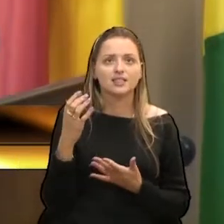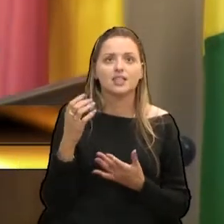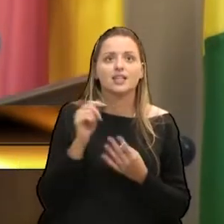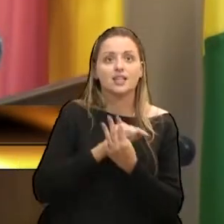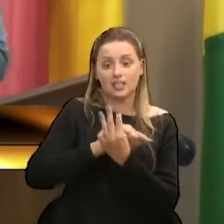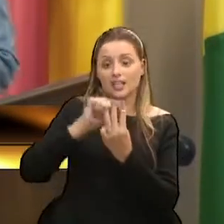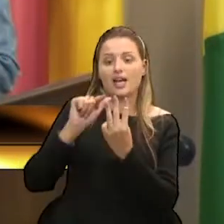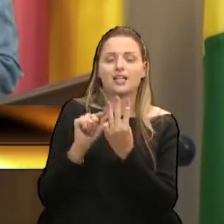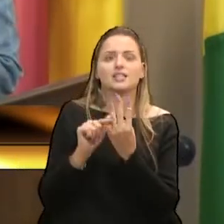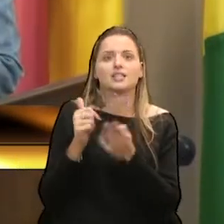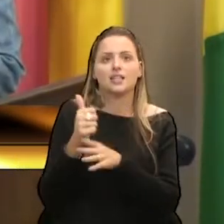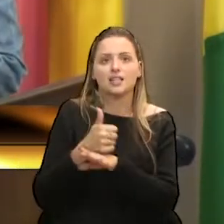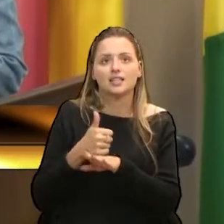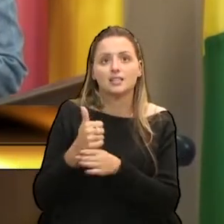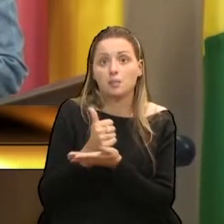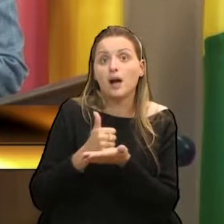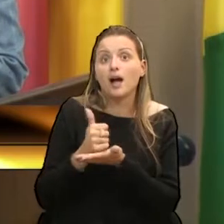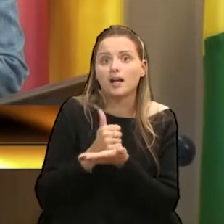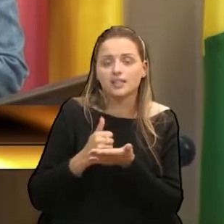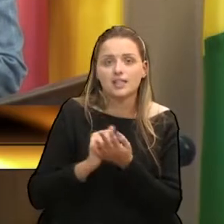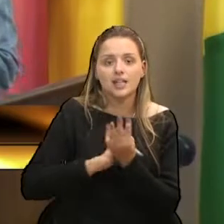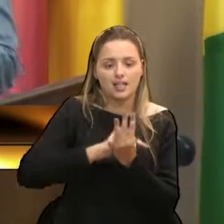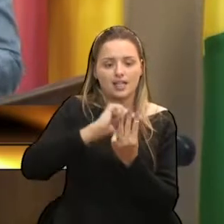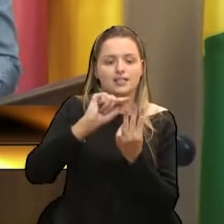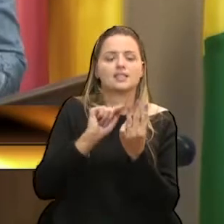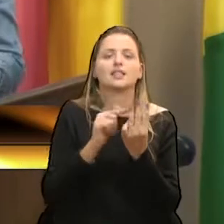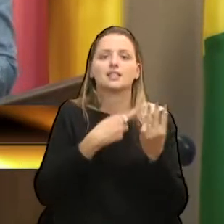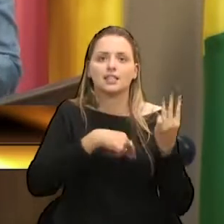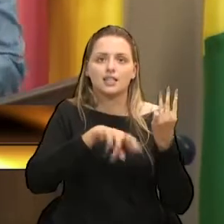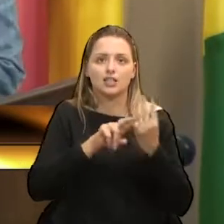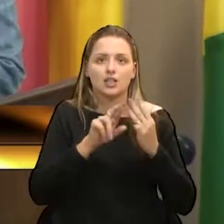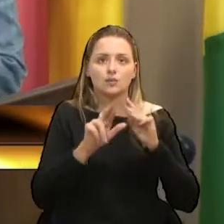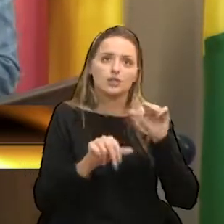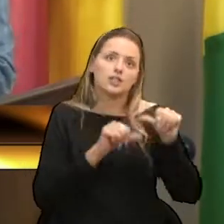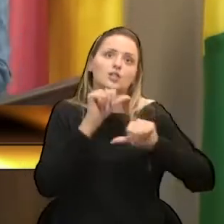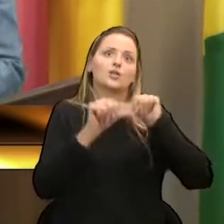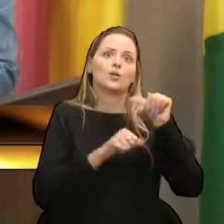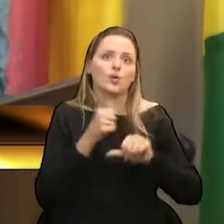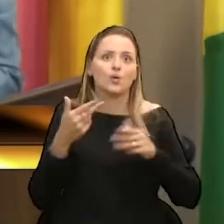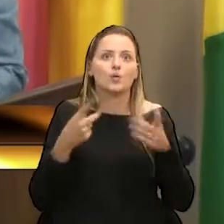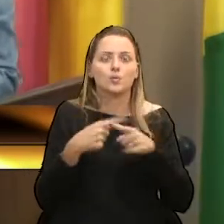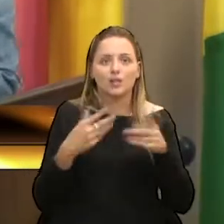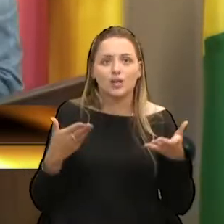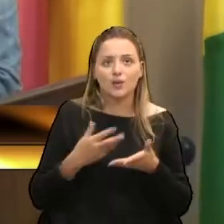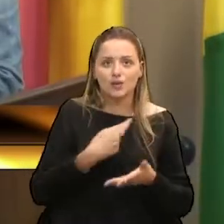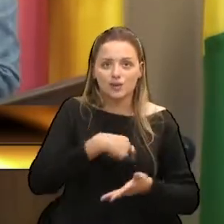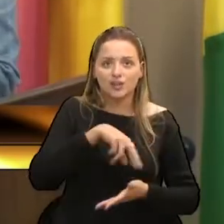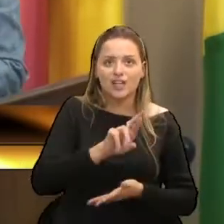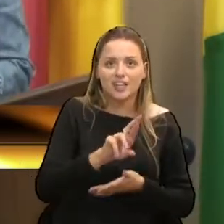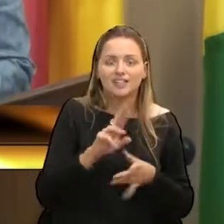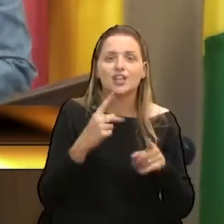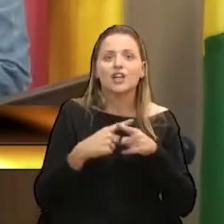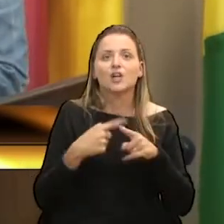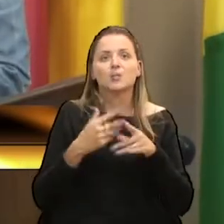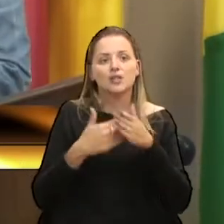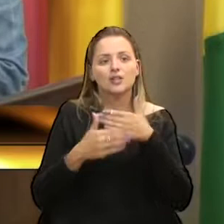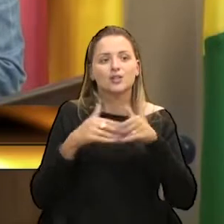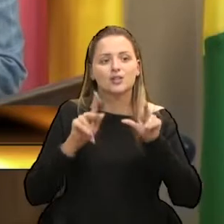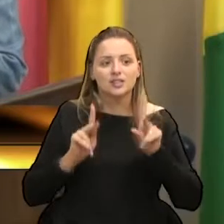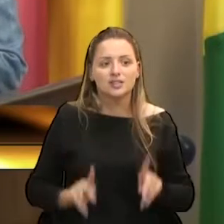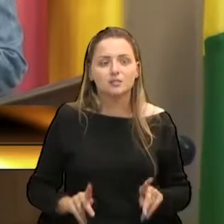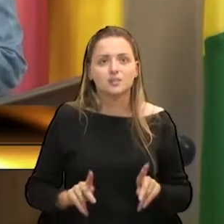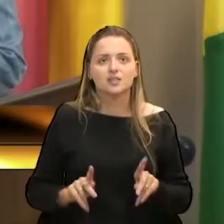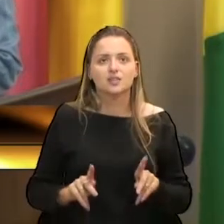as bases, o tripé dessa religião, né, que se transformou numa religião porque as pessoas todas estão envolvidas